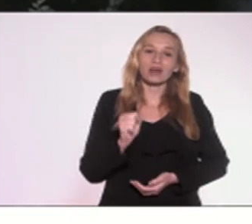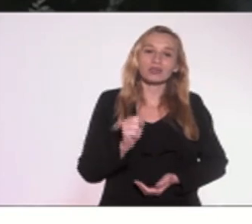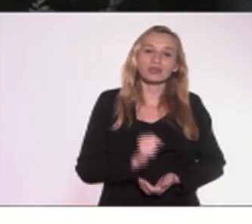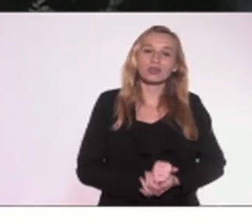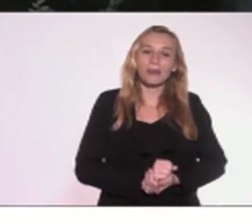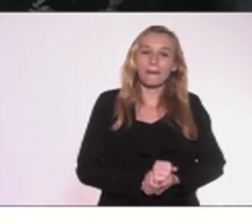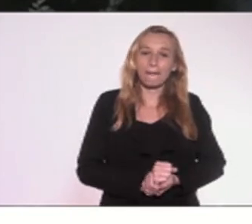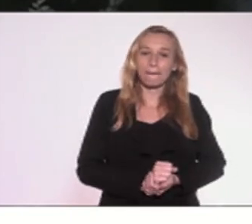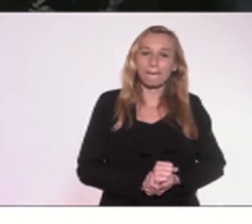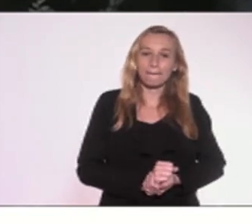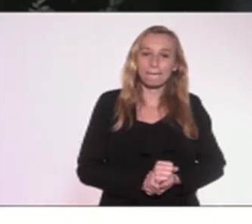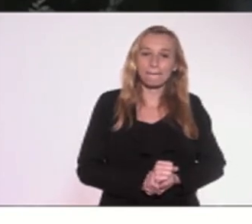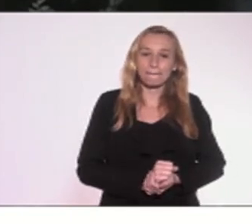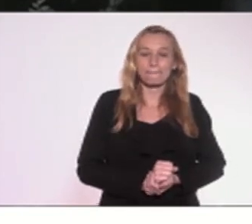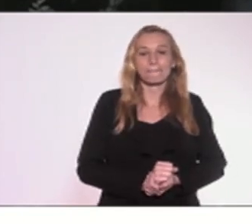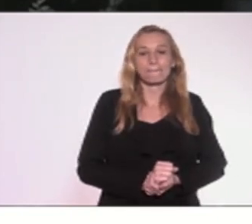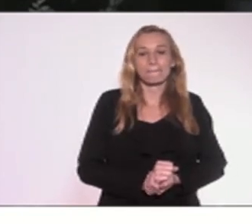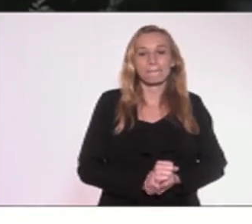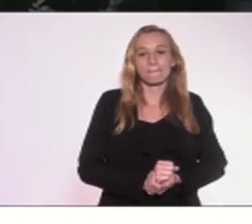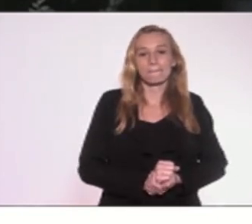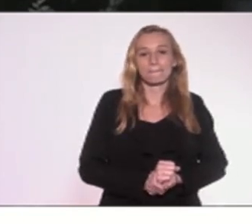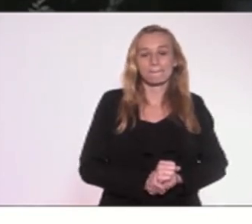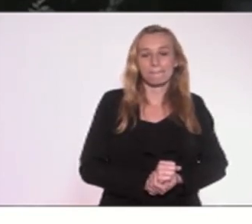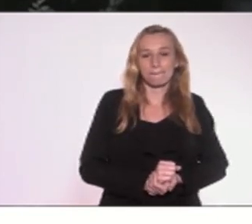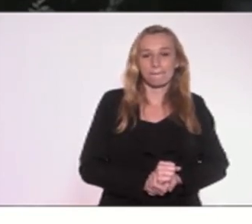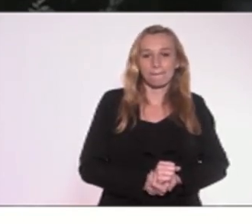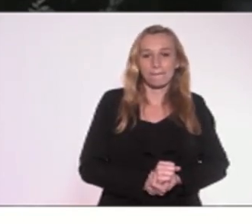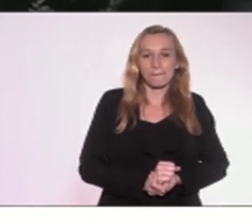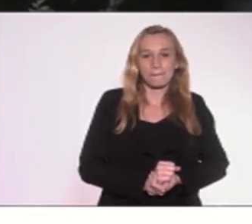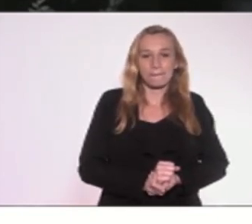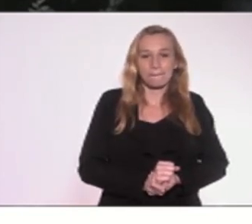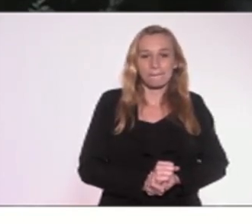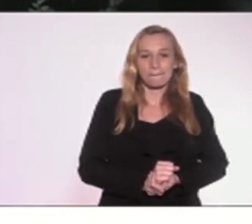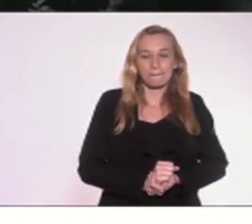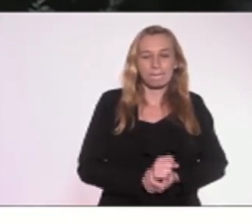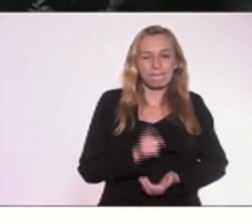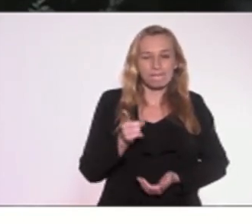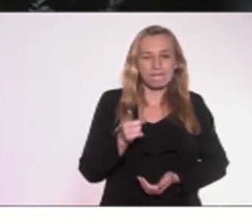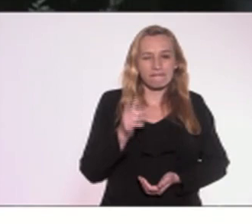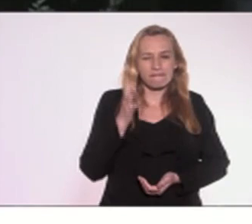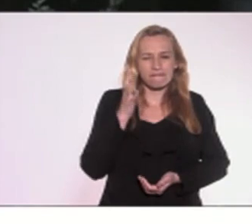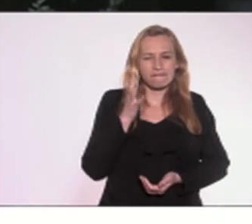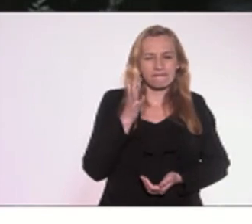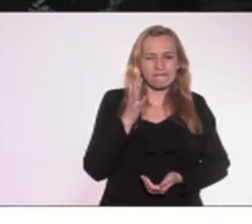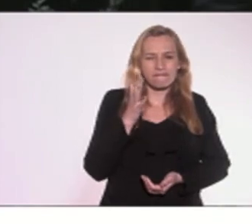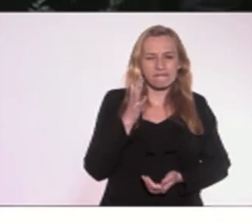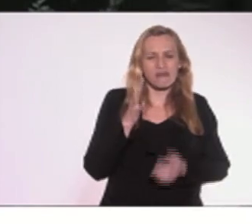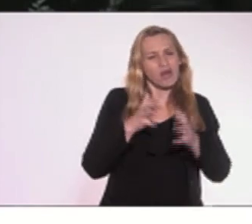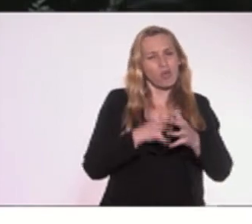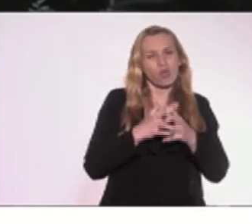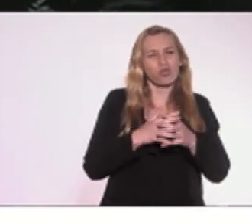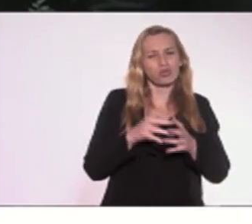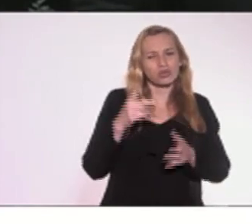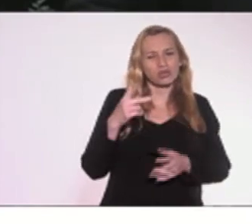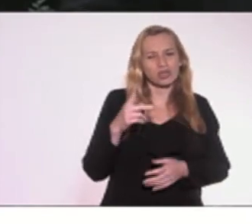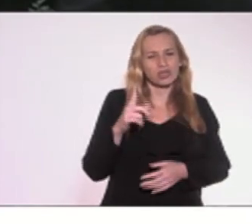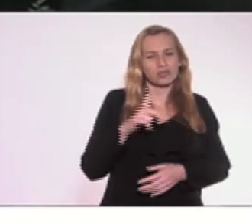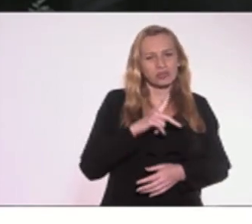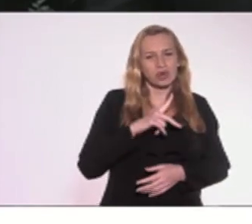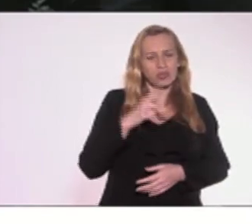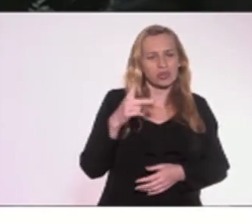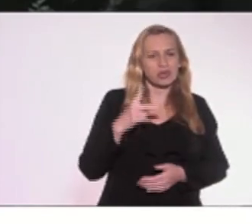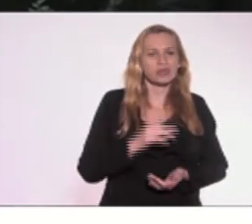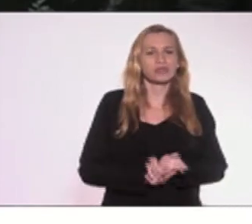é antagônico em si mesmo, né? Acho que nem ele se entende. Nós estávamos almoçando no